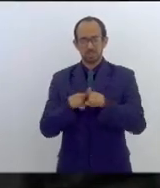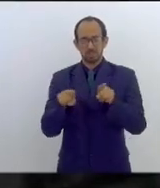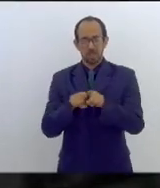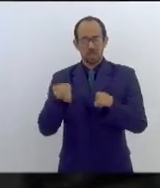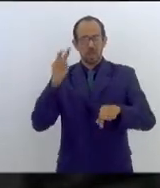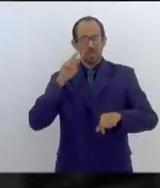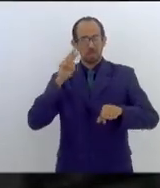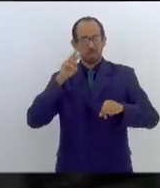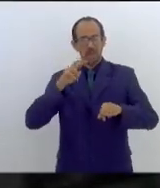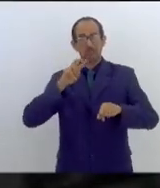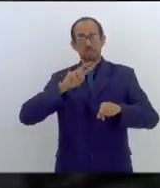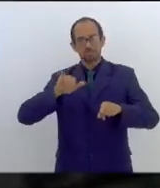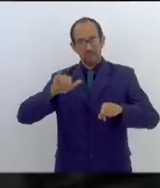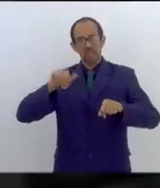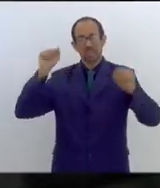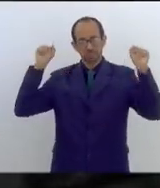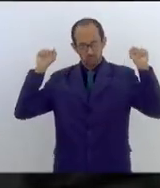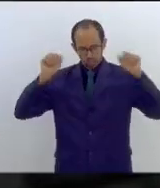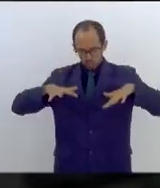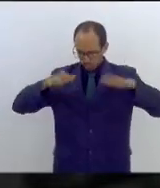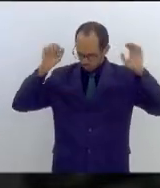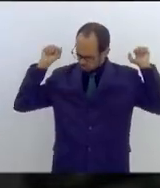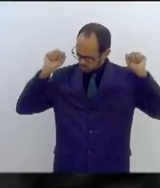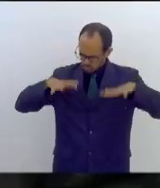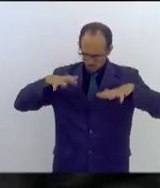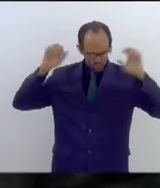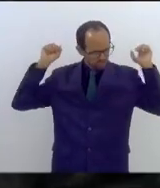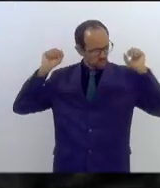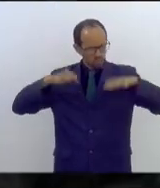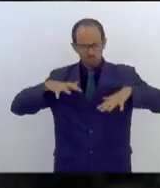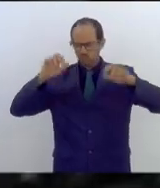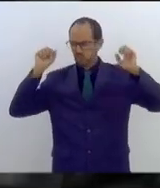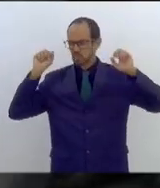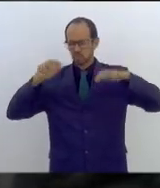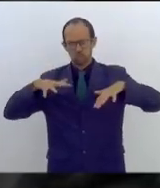teremos chuvas e mais chuvas. Né? A gente está